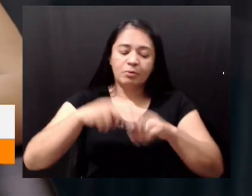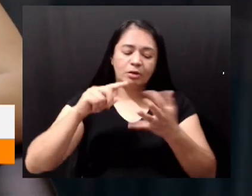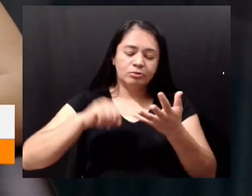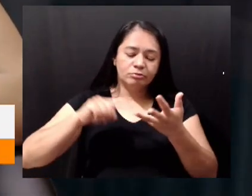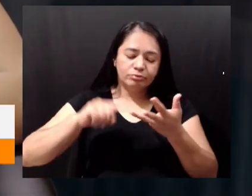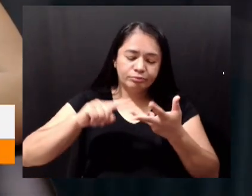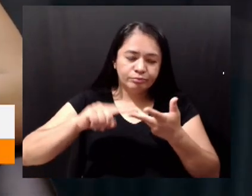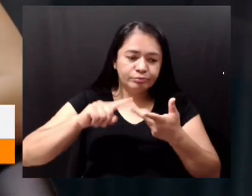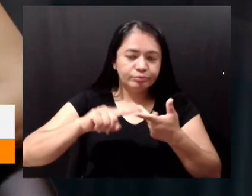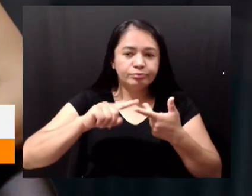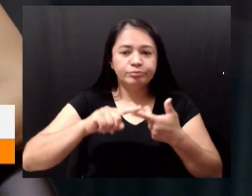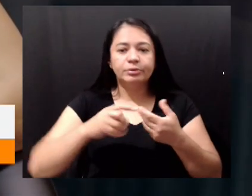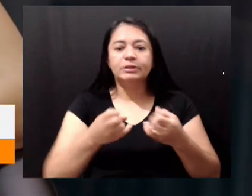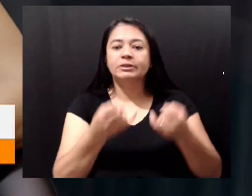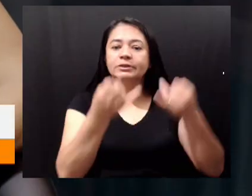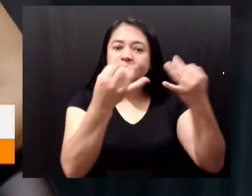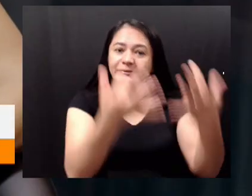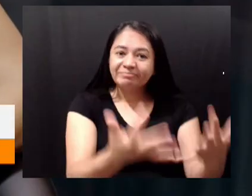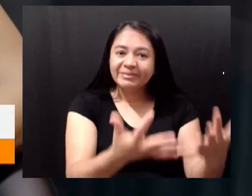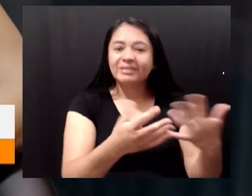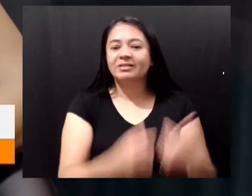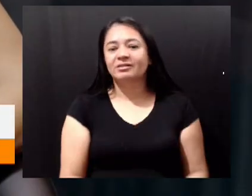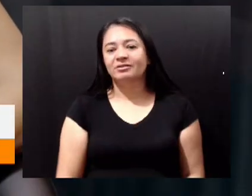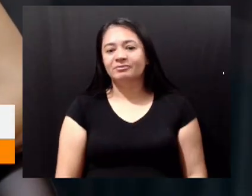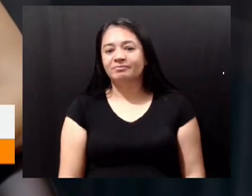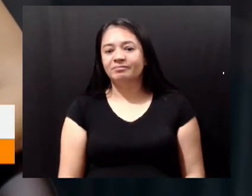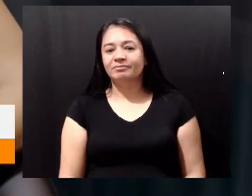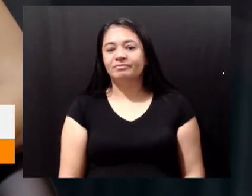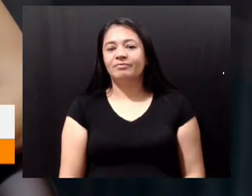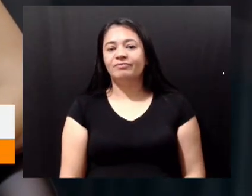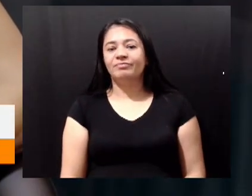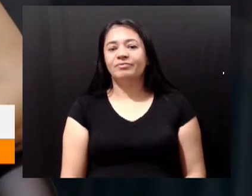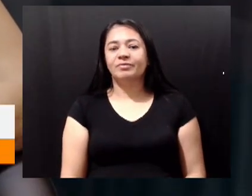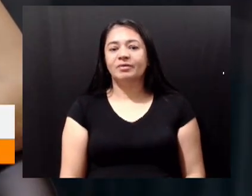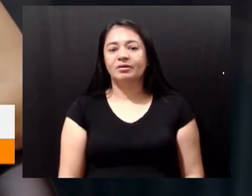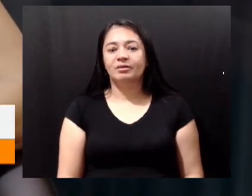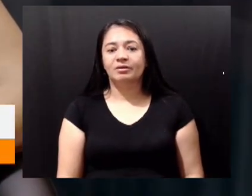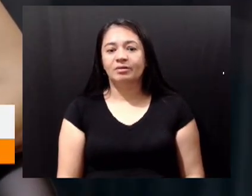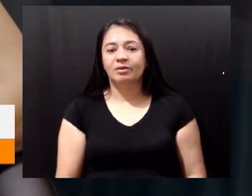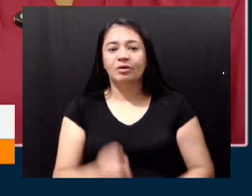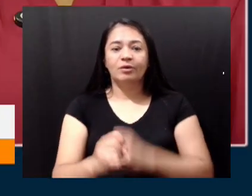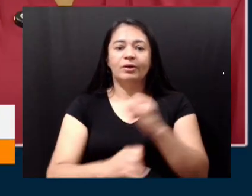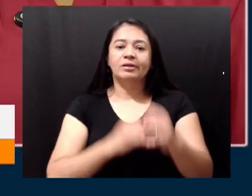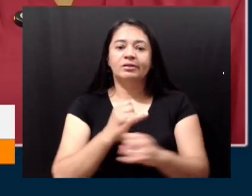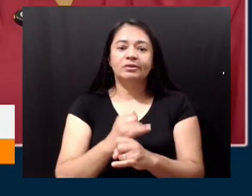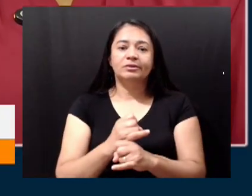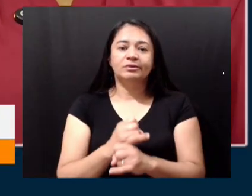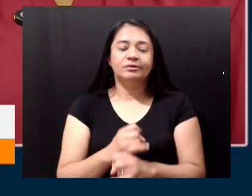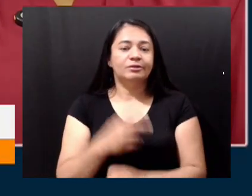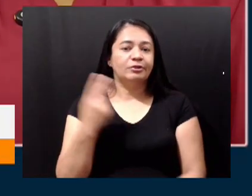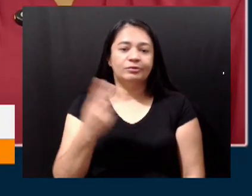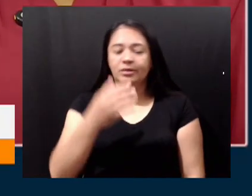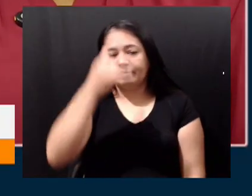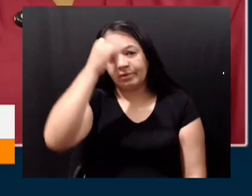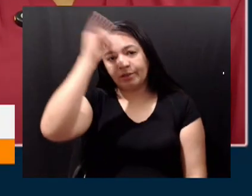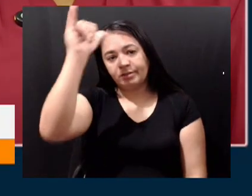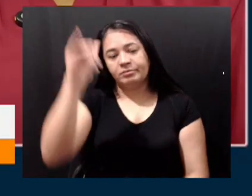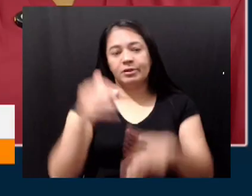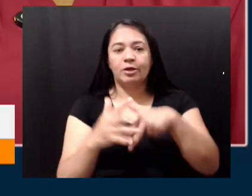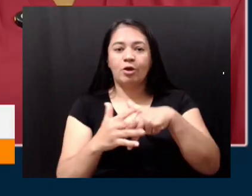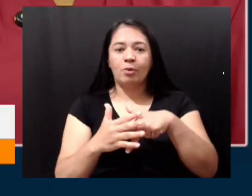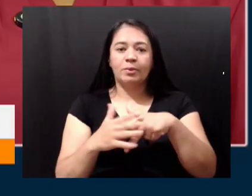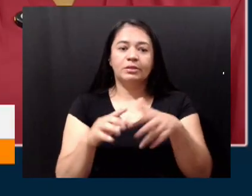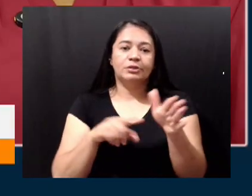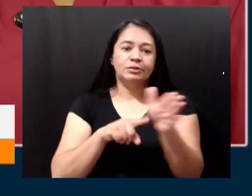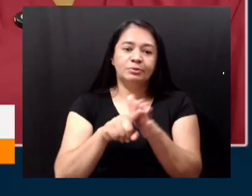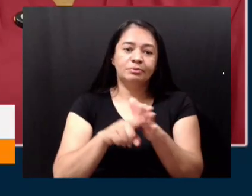né. Então, assim, isso é uma coisa com a internet, não tem Não mais tem o como que a gente fazer. evitar que o Aham, paciente faça a pesquisa, né. exato. Então cabe